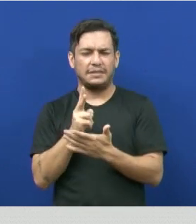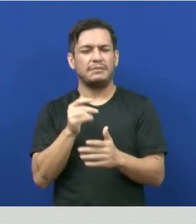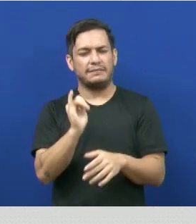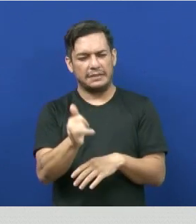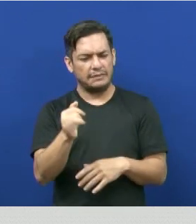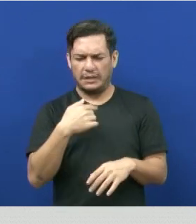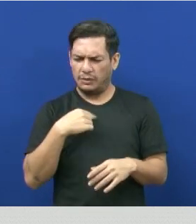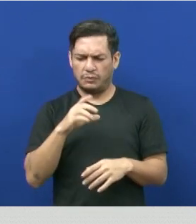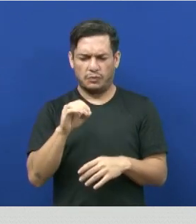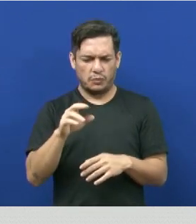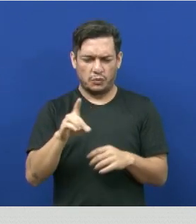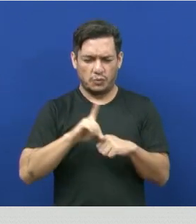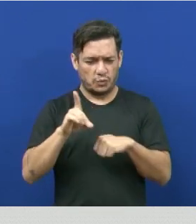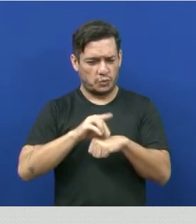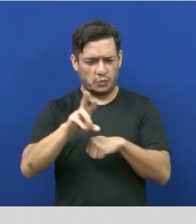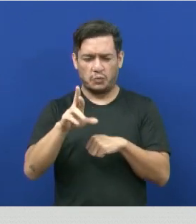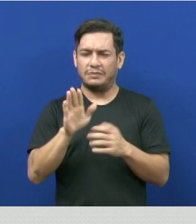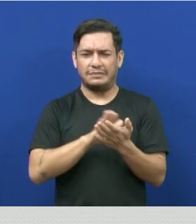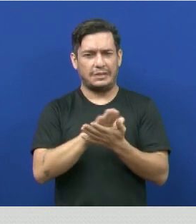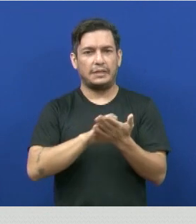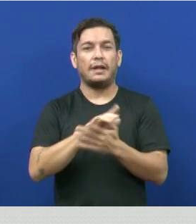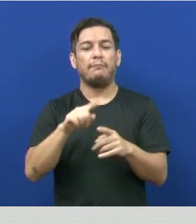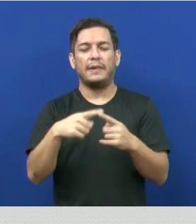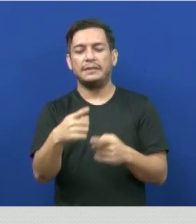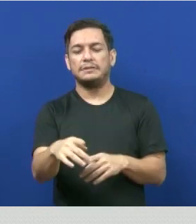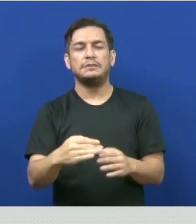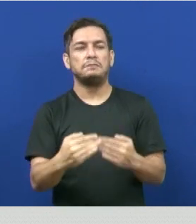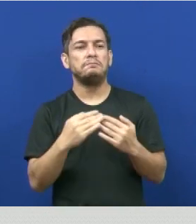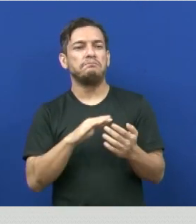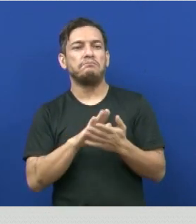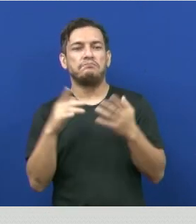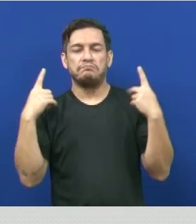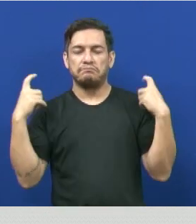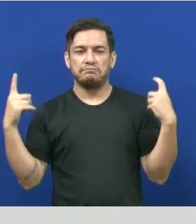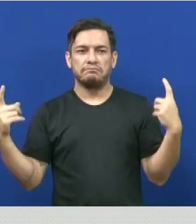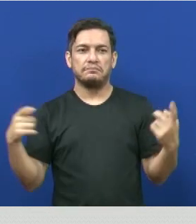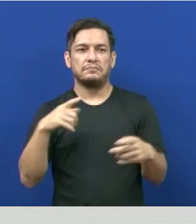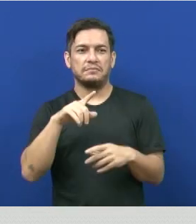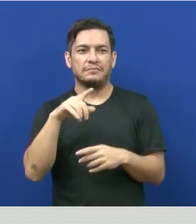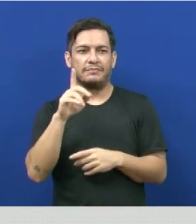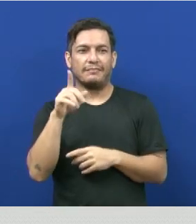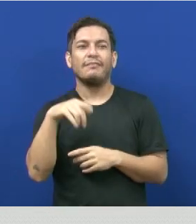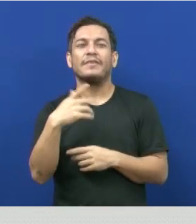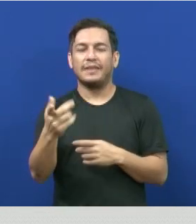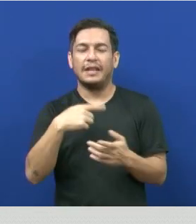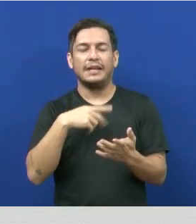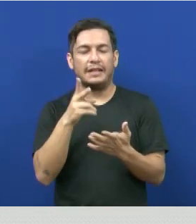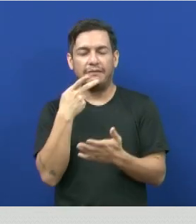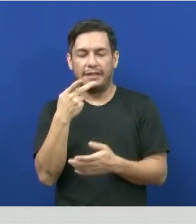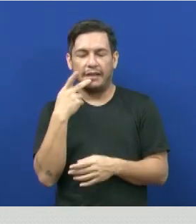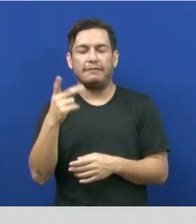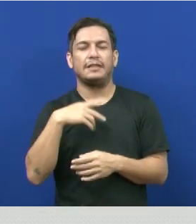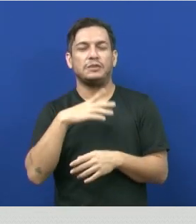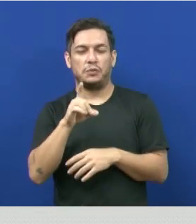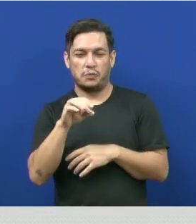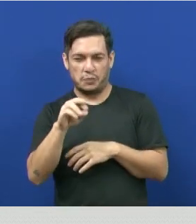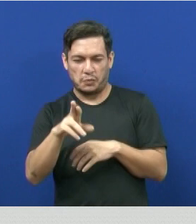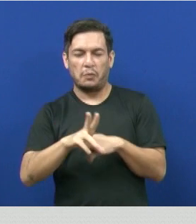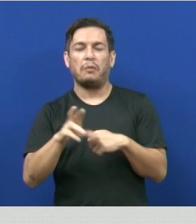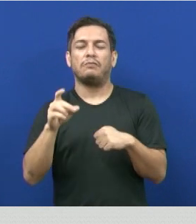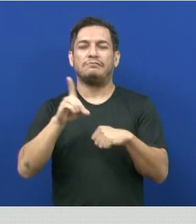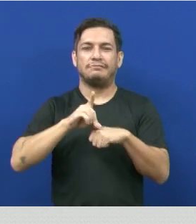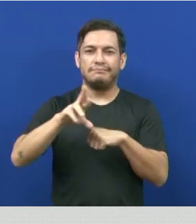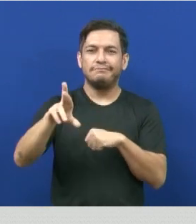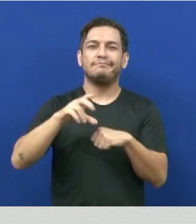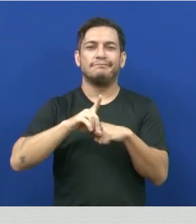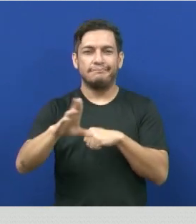mas o homenzinho não se consertavam de momento a momento estava ele a dizer seu doutor para